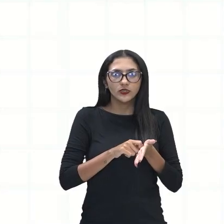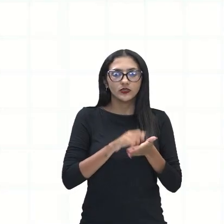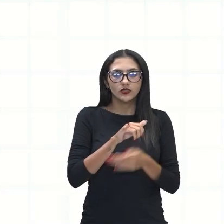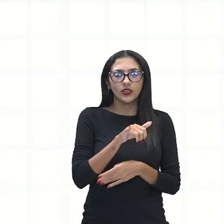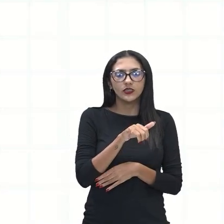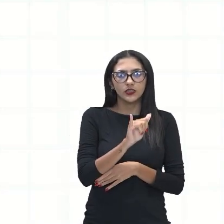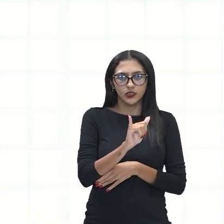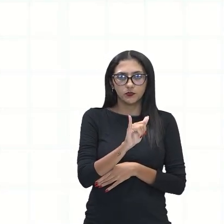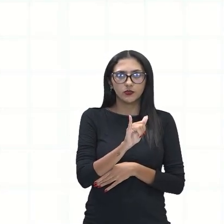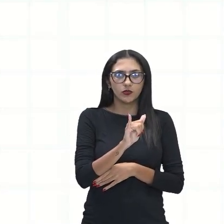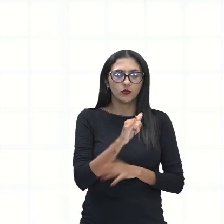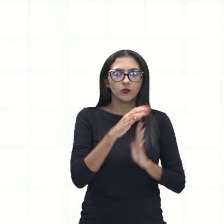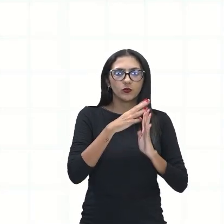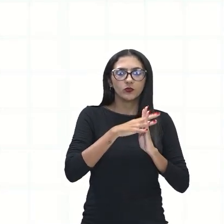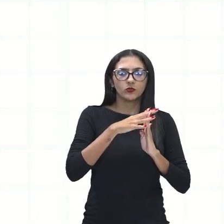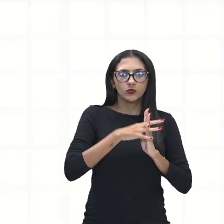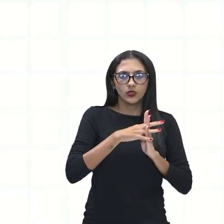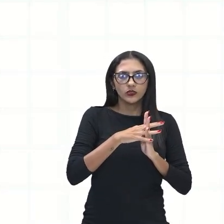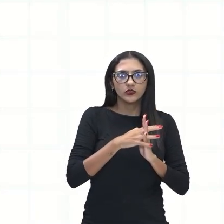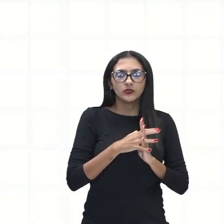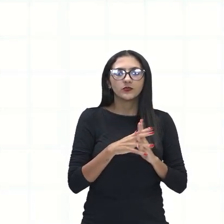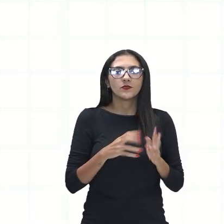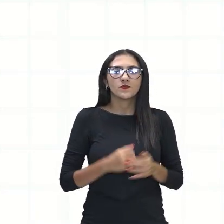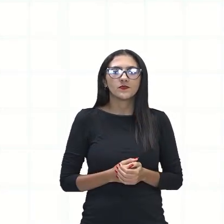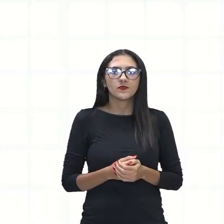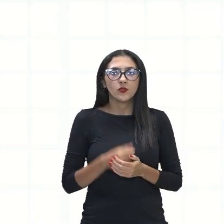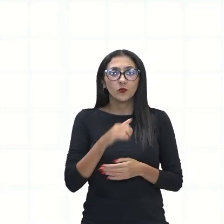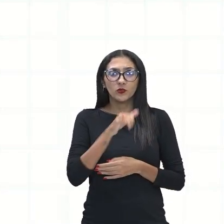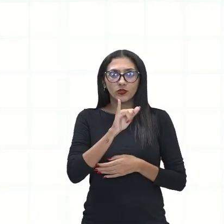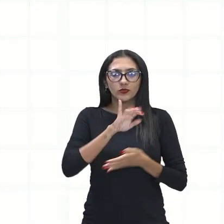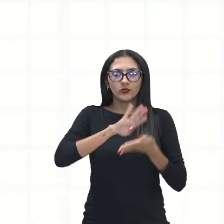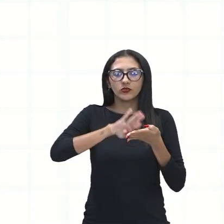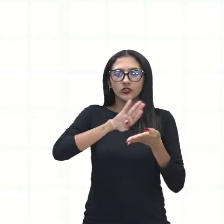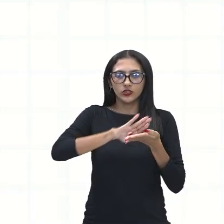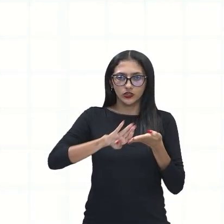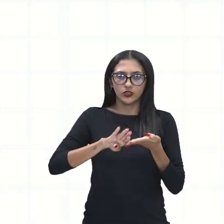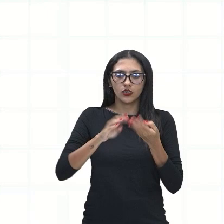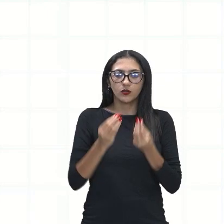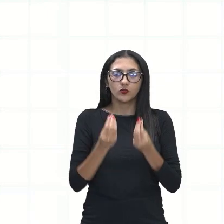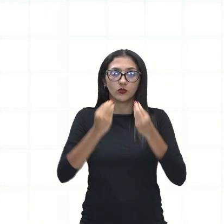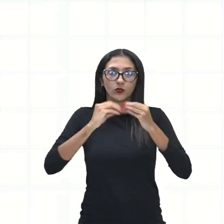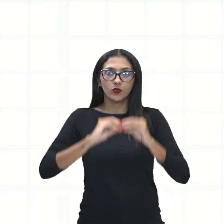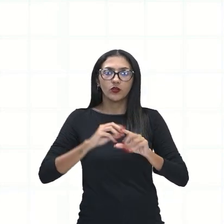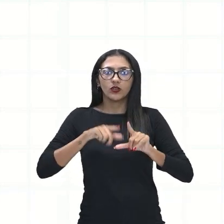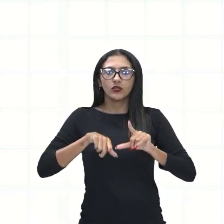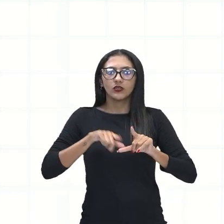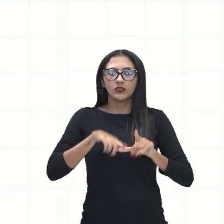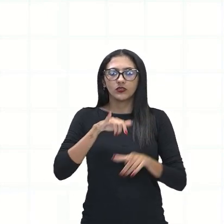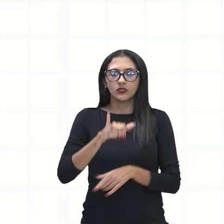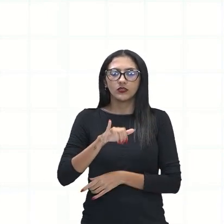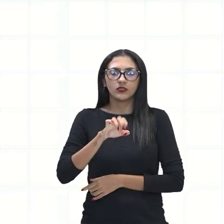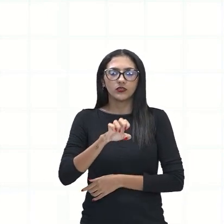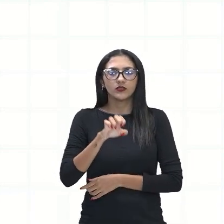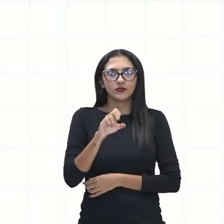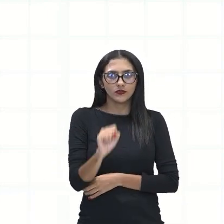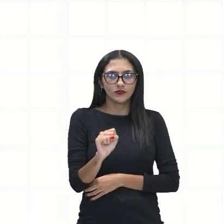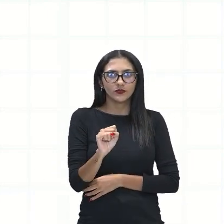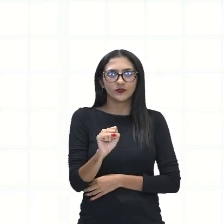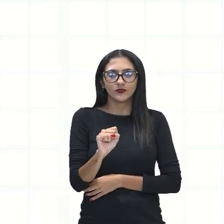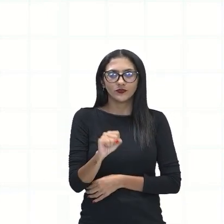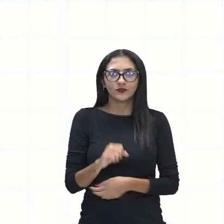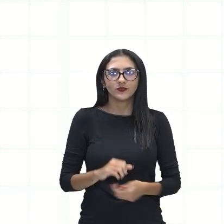de consoante, né? Perdeu aí o Y e acrescentou o